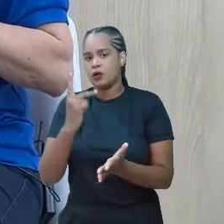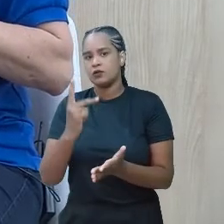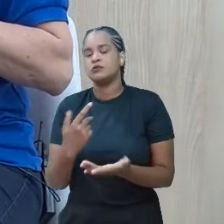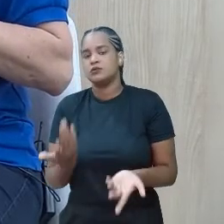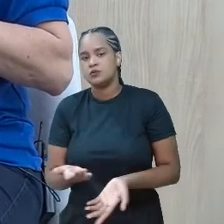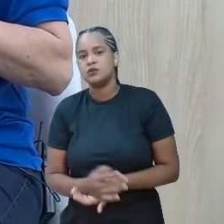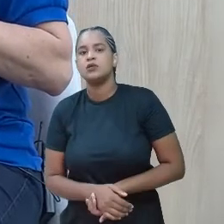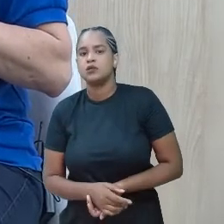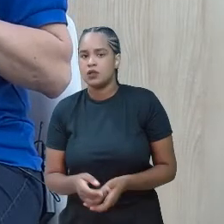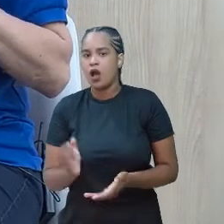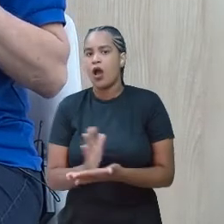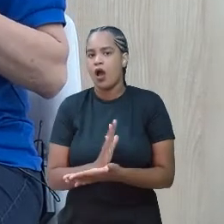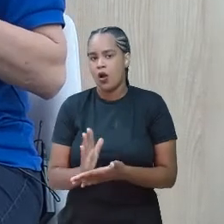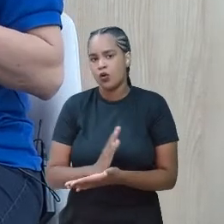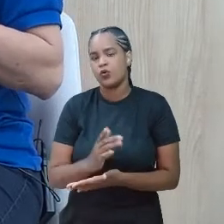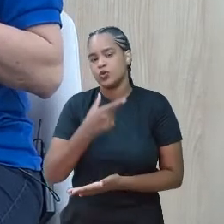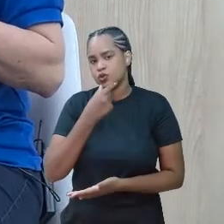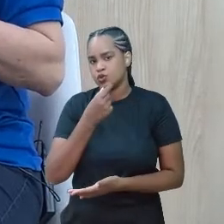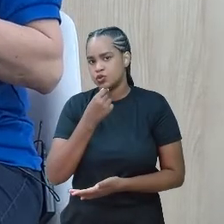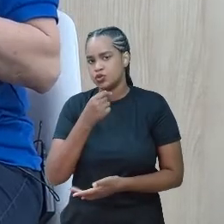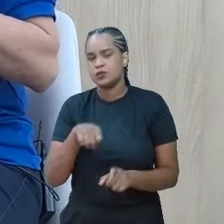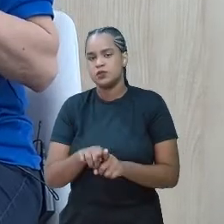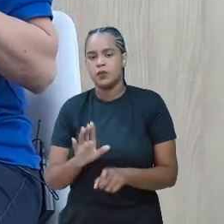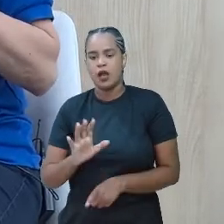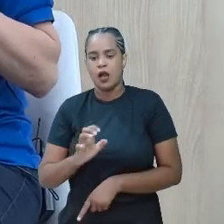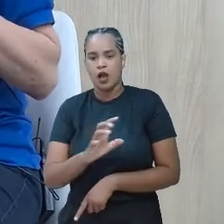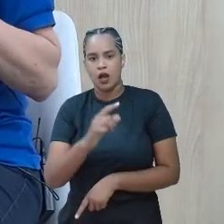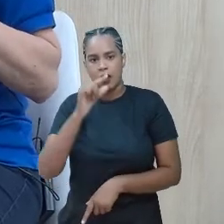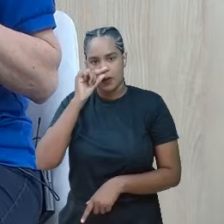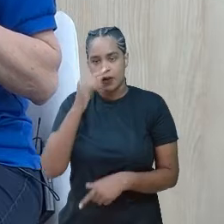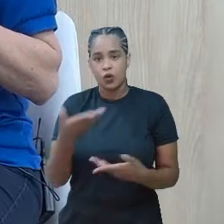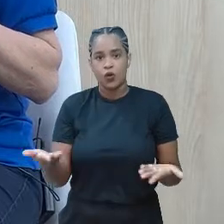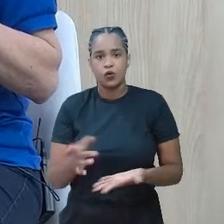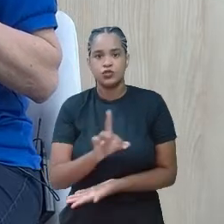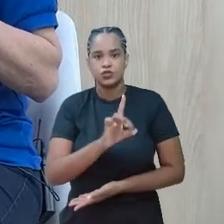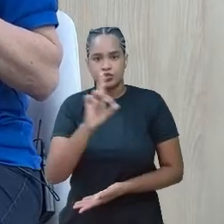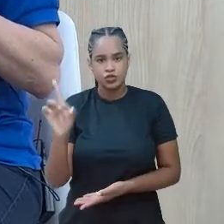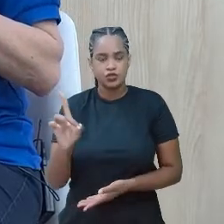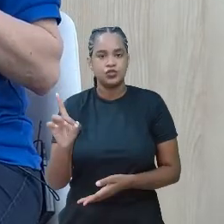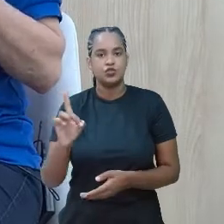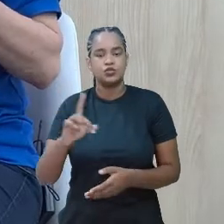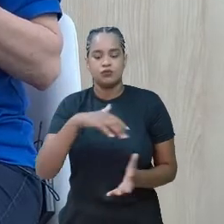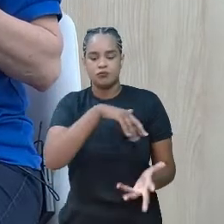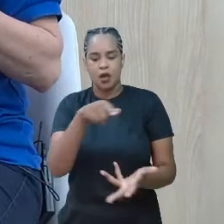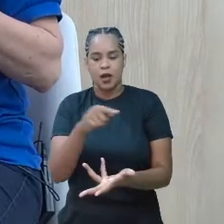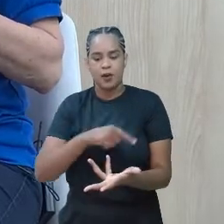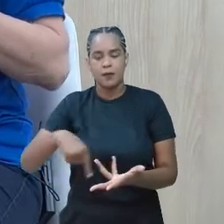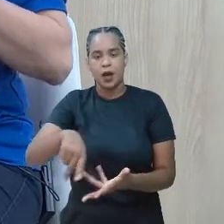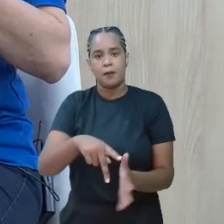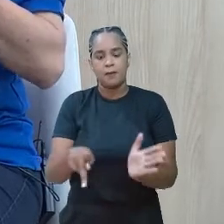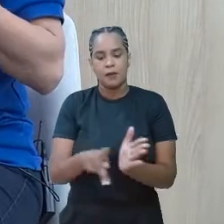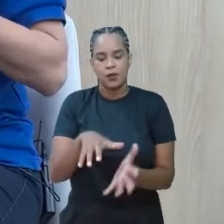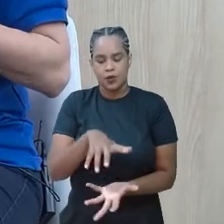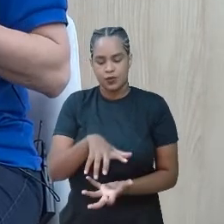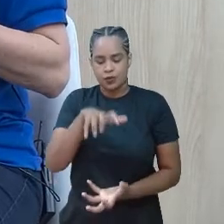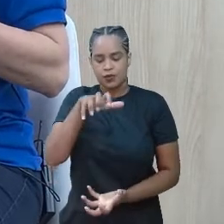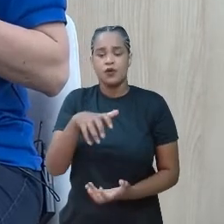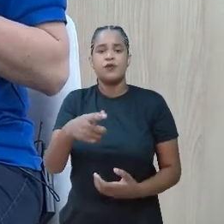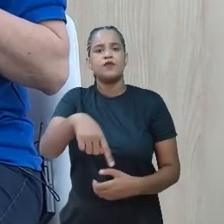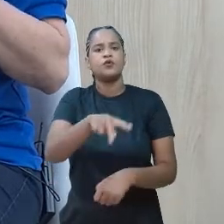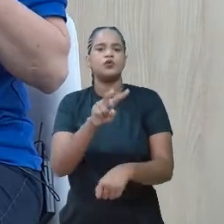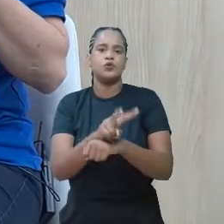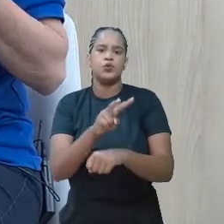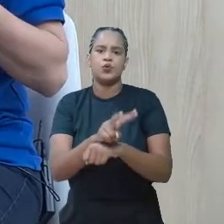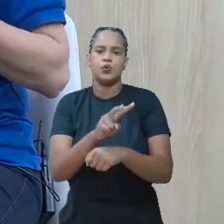acontece casos de homem também. E hoje, professor, é um Dia Internacional do Idoso. Então, vocês também cuidem dos idosos